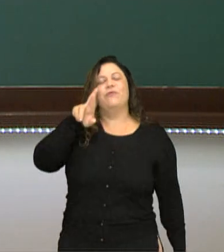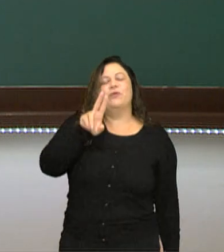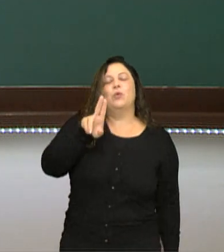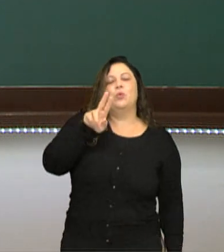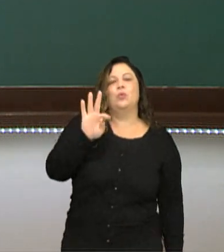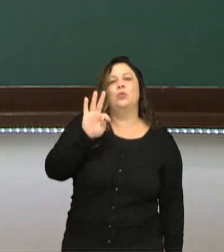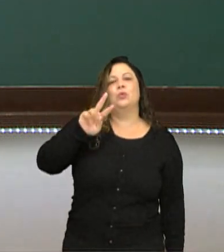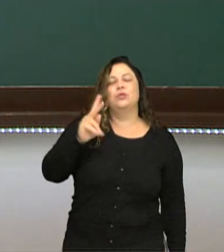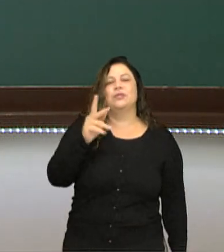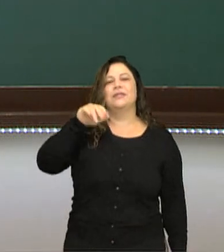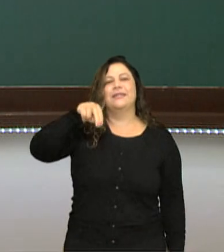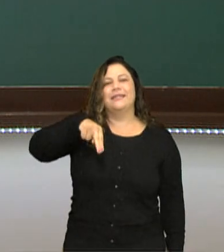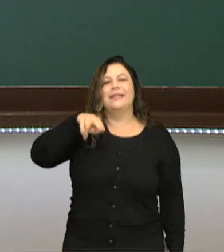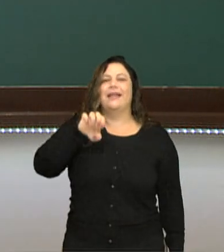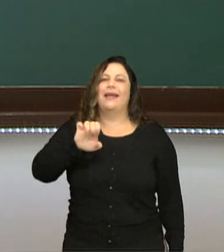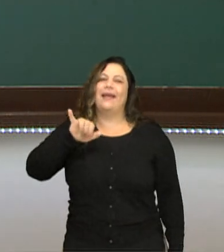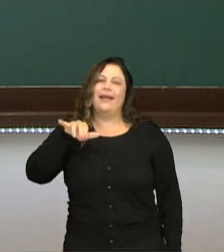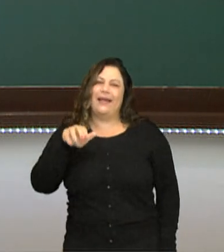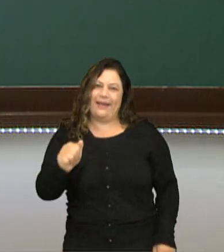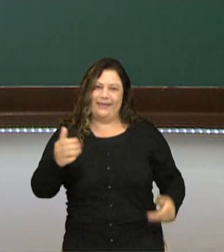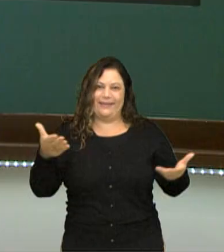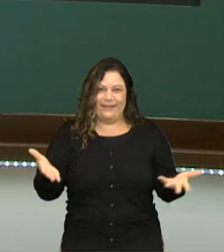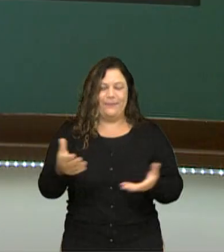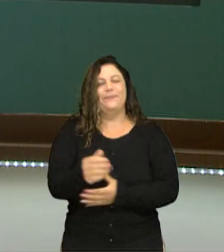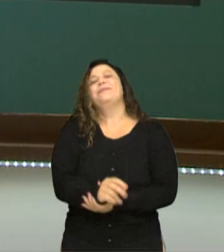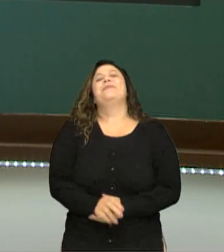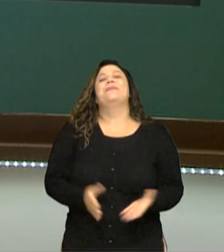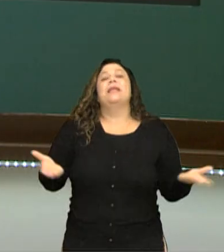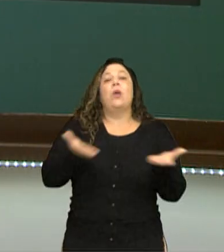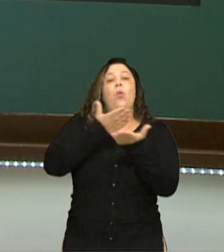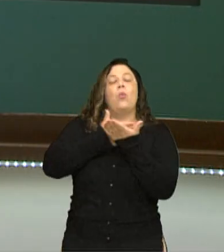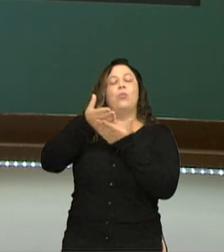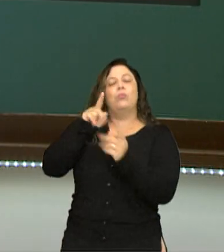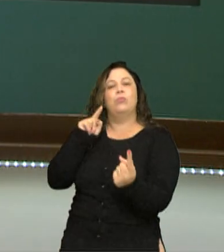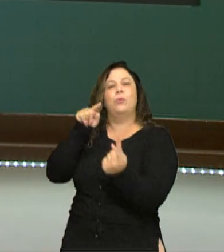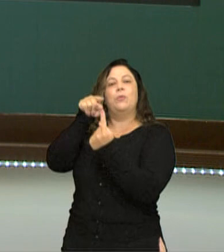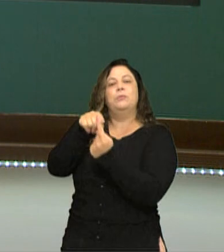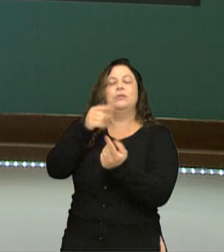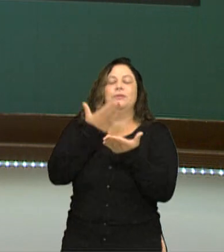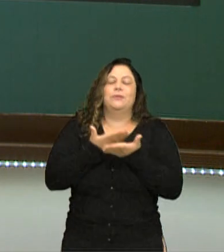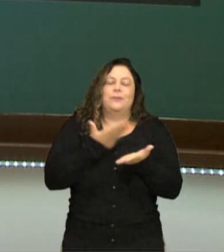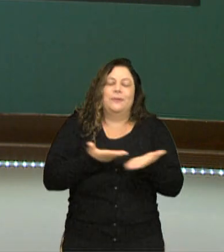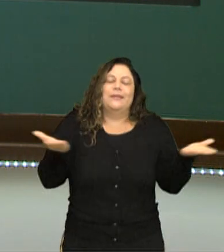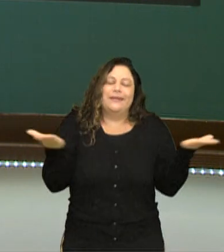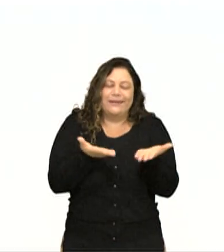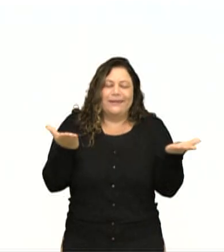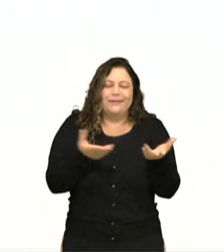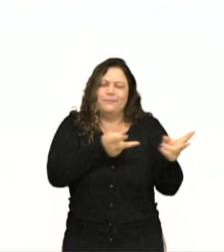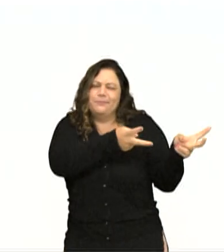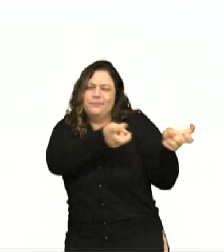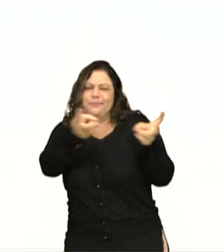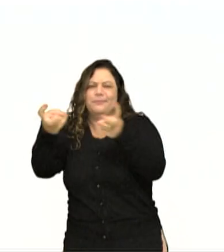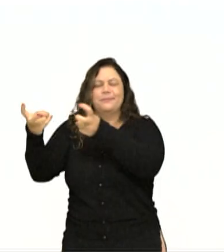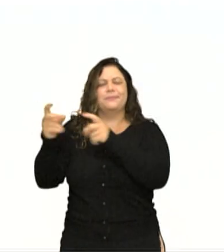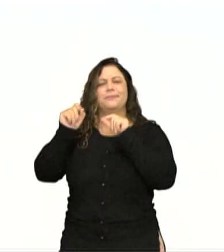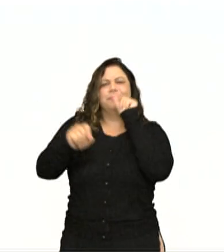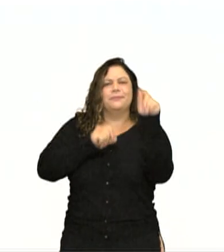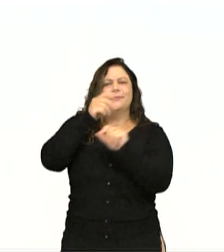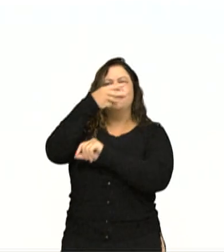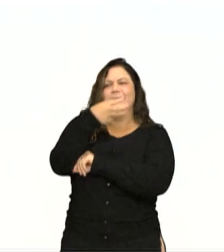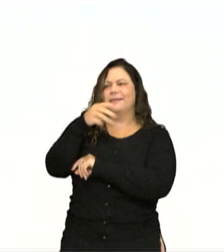Vamos juntos? Então vamos lá. Objetivos da nossa aula hoje. Apreciar algumas formas